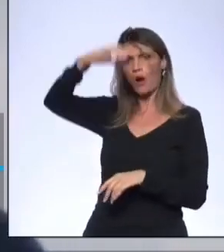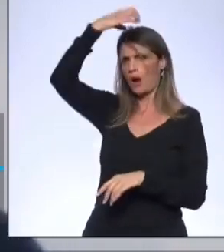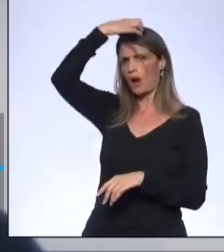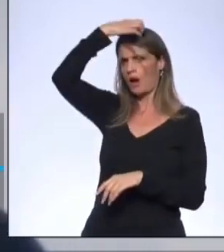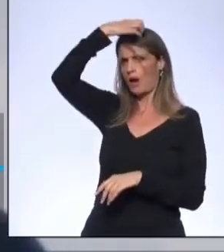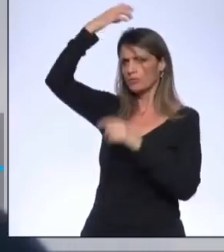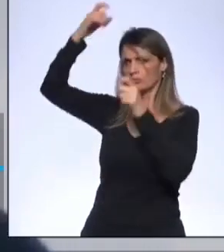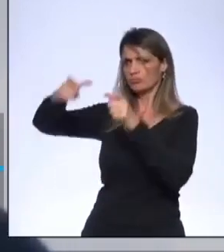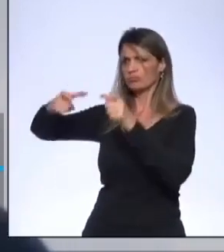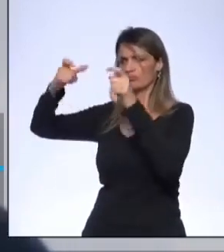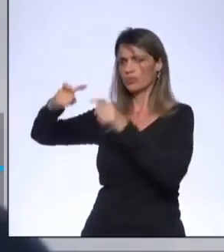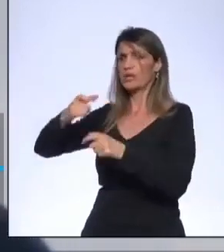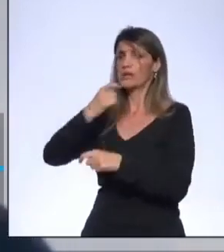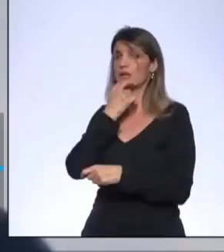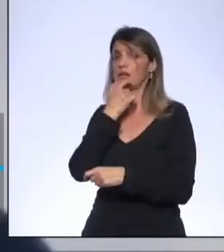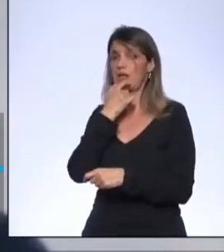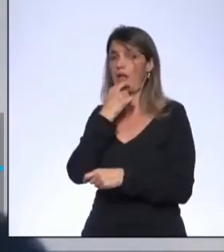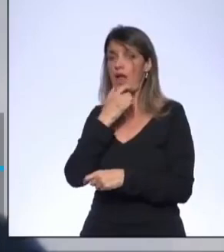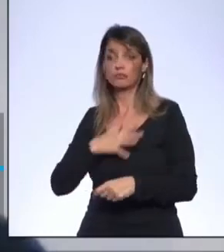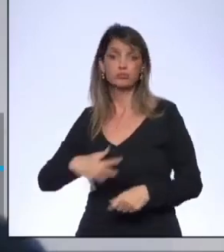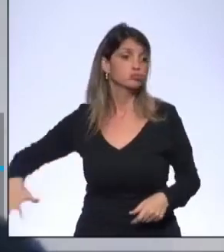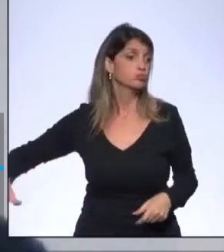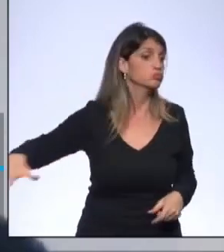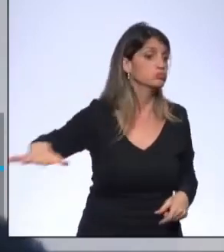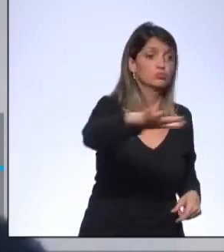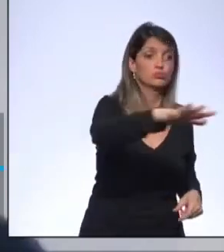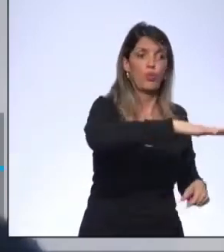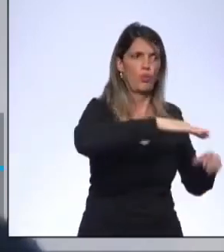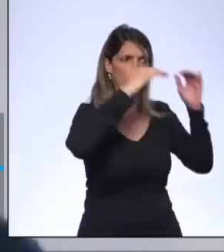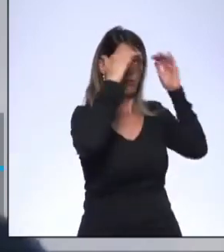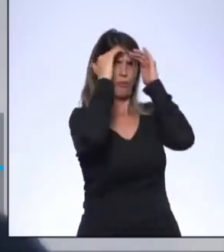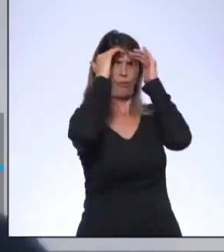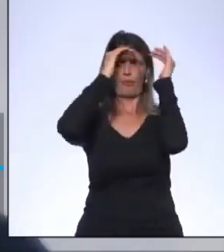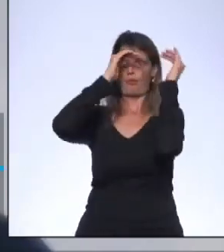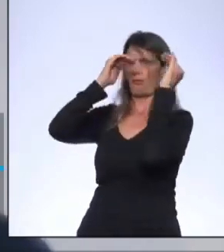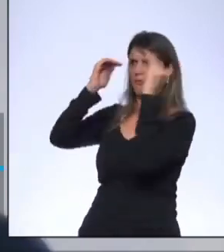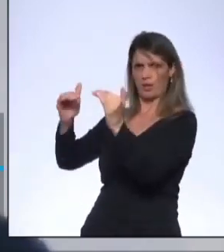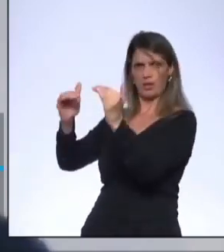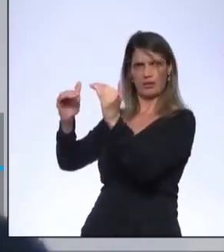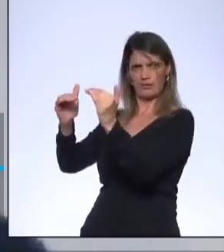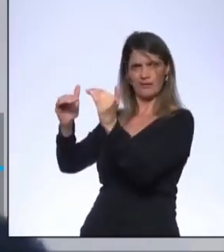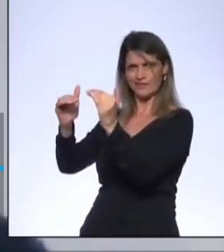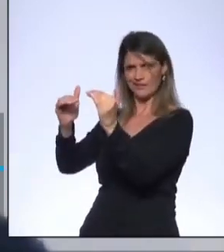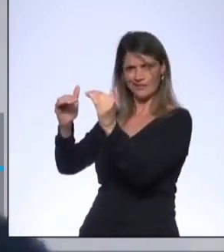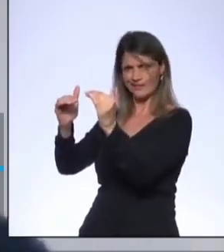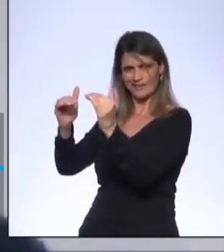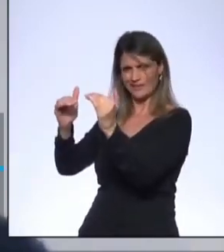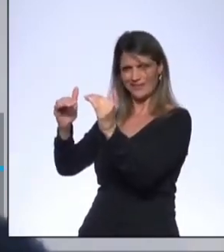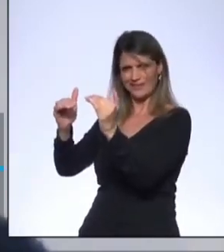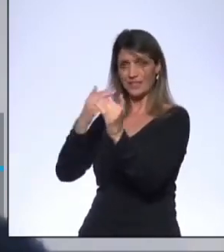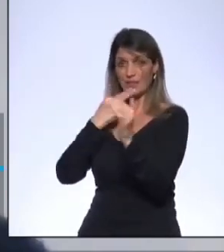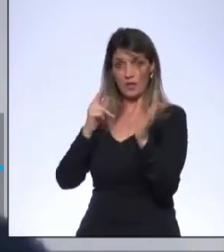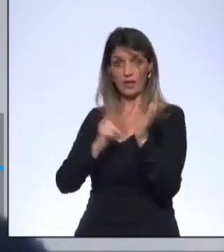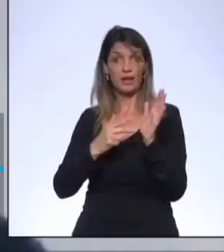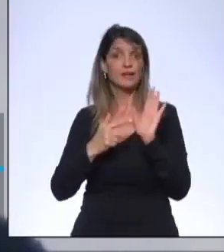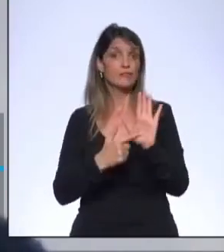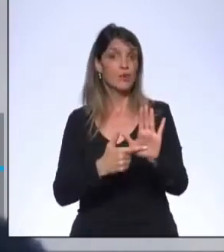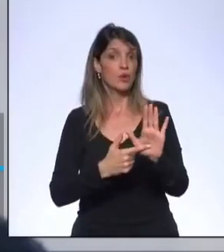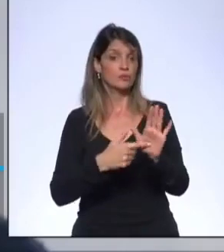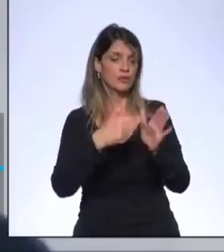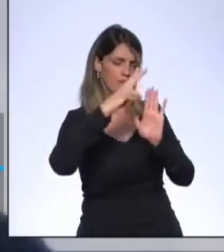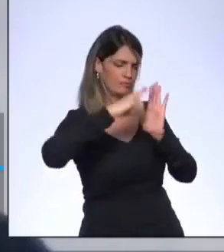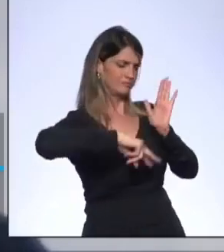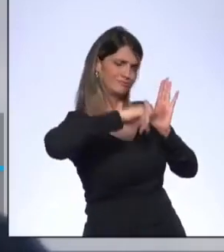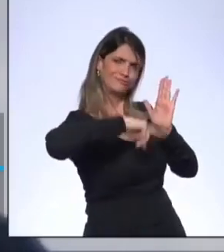qual todo o resto da nobreza deveria obedecer também. E é isso que a Magna Carta representa. Então, esse trechinho que foi lido